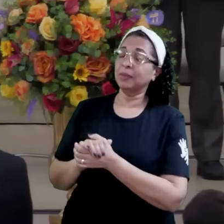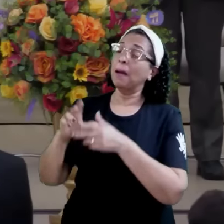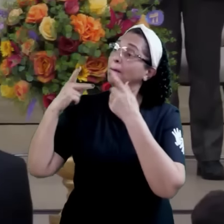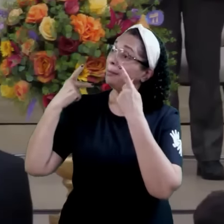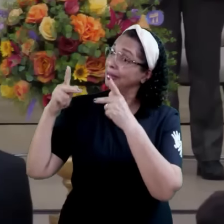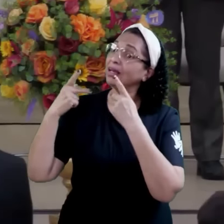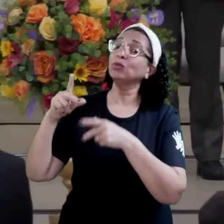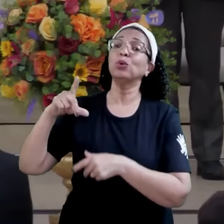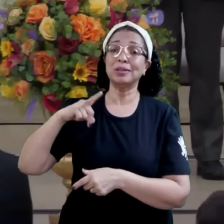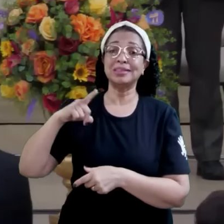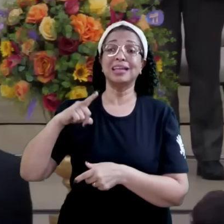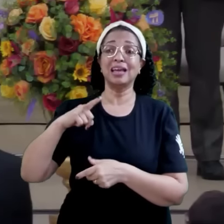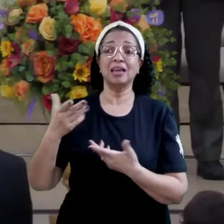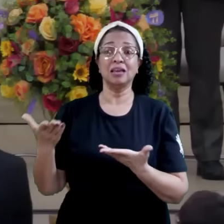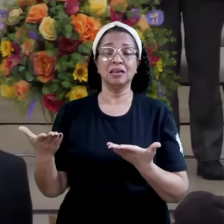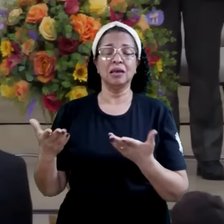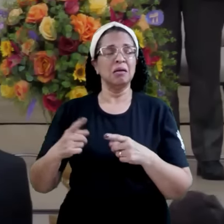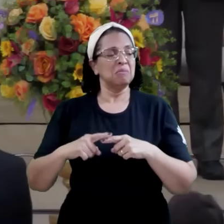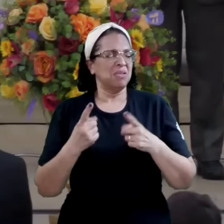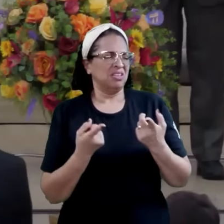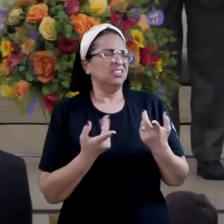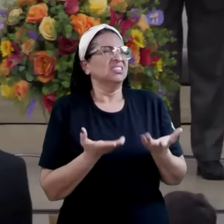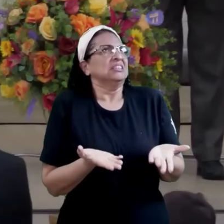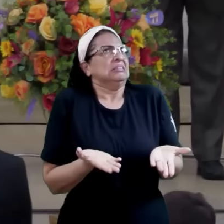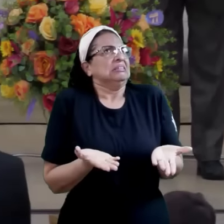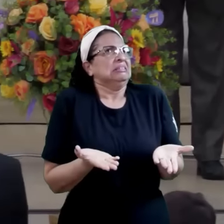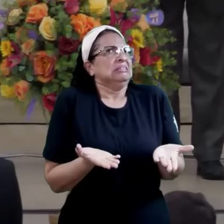os pregador daqui só sabe falar do Salmo 23